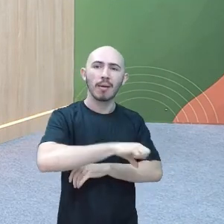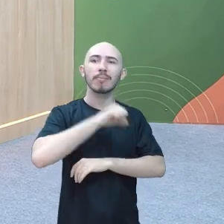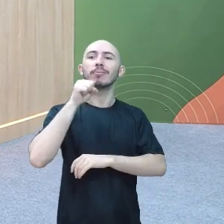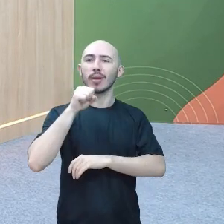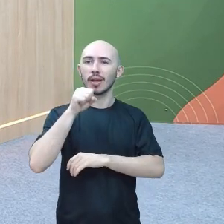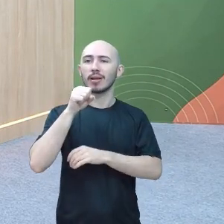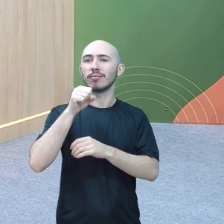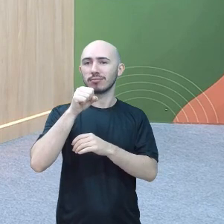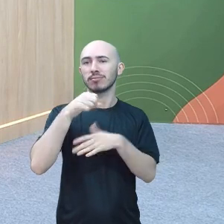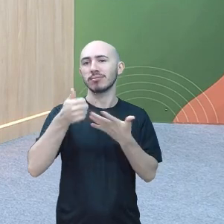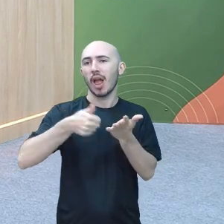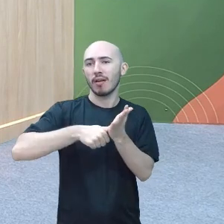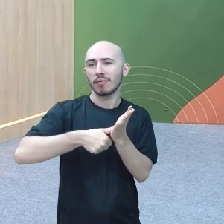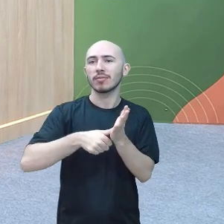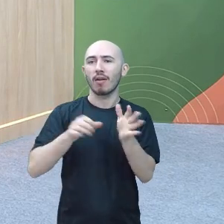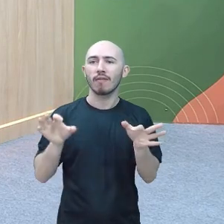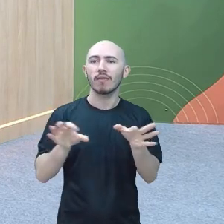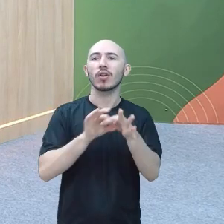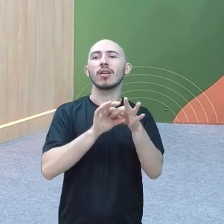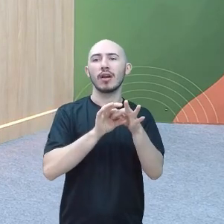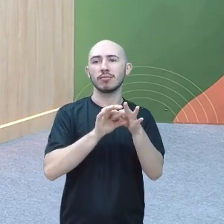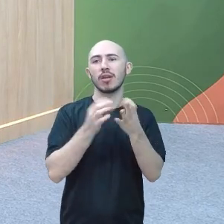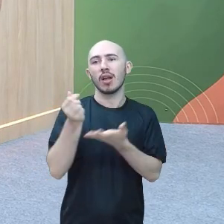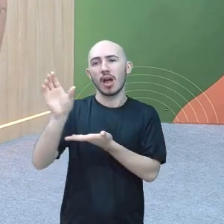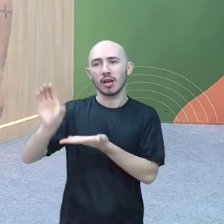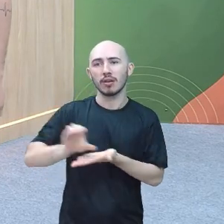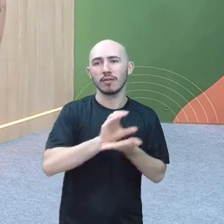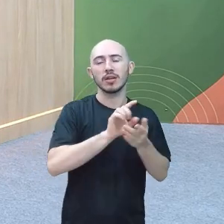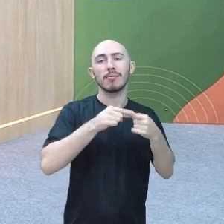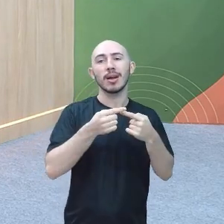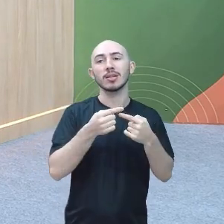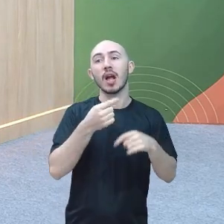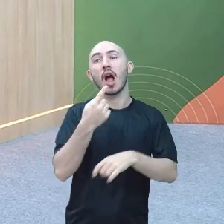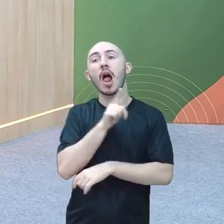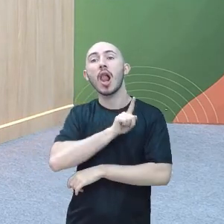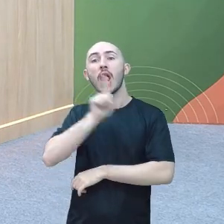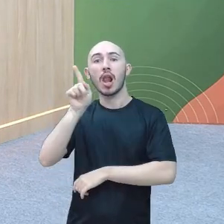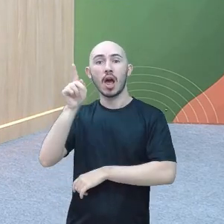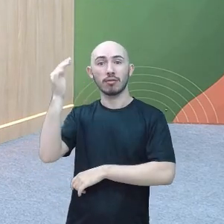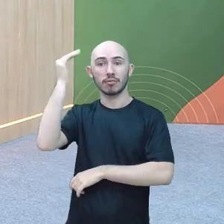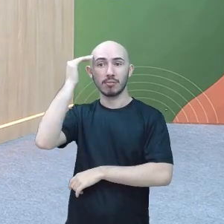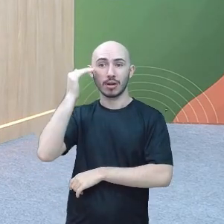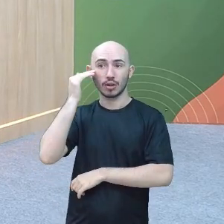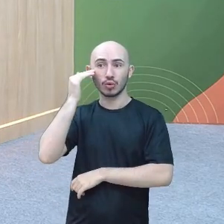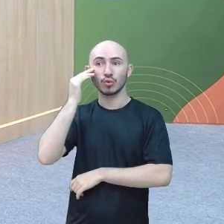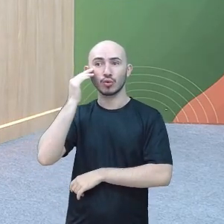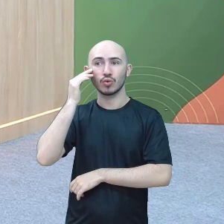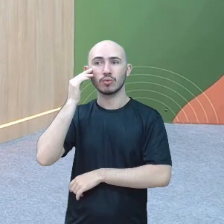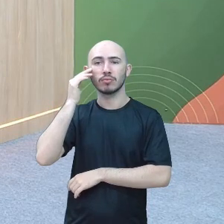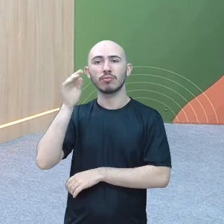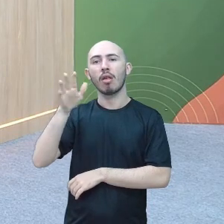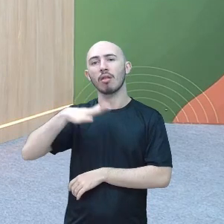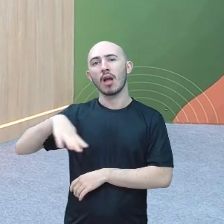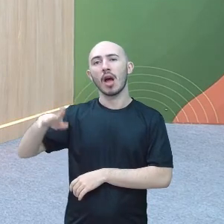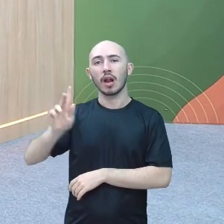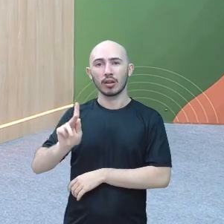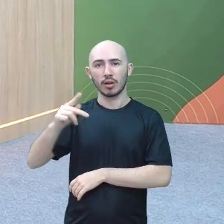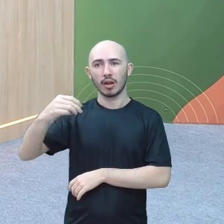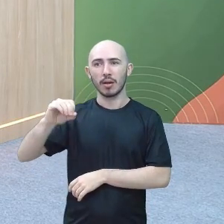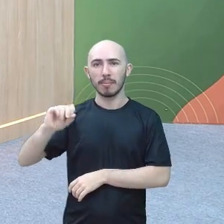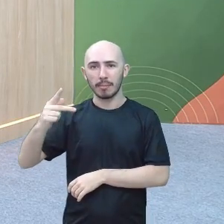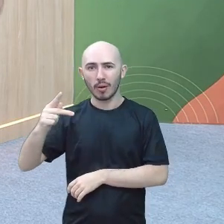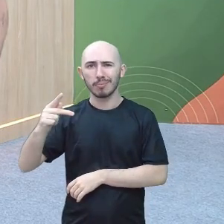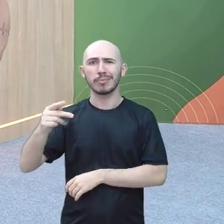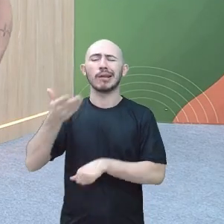começa a investir. Na Coreia do Sul é diferente. Nos K-pop é diferente. Eles treinam anos